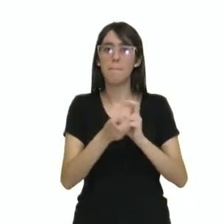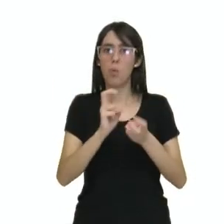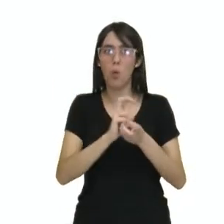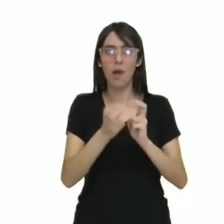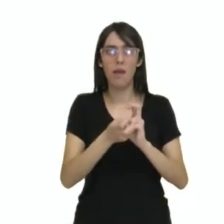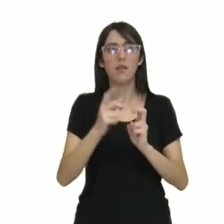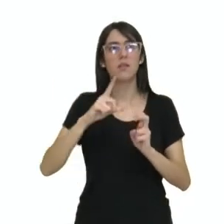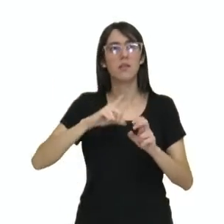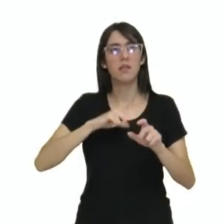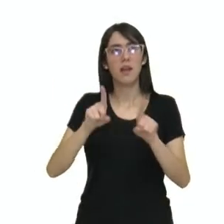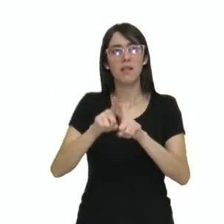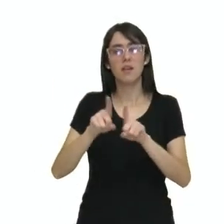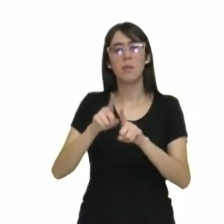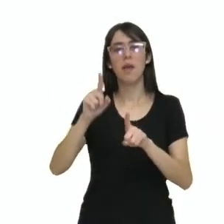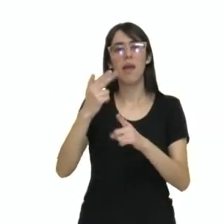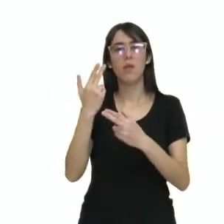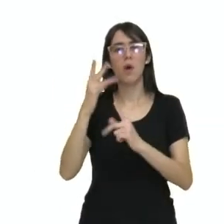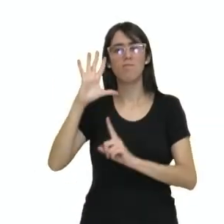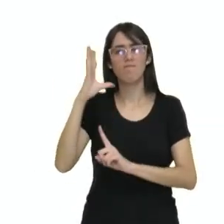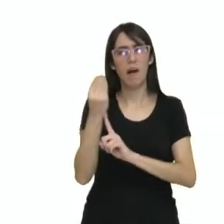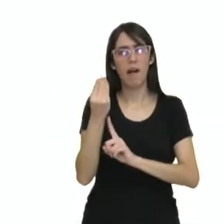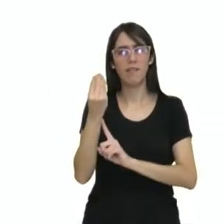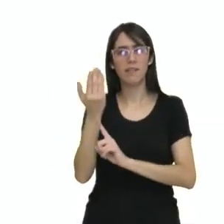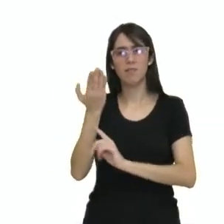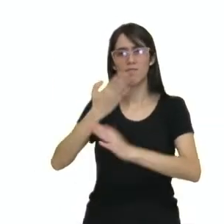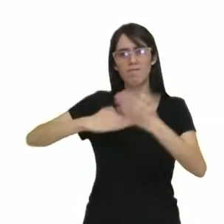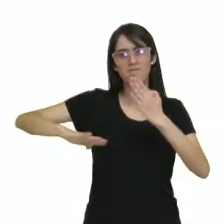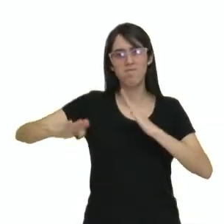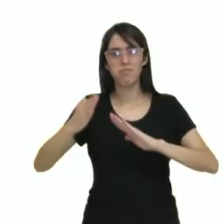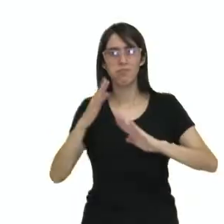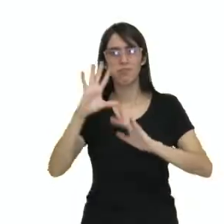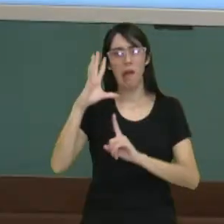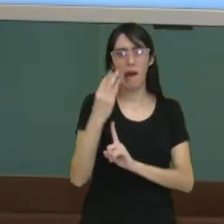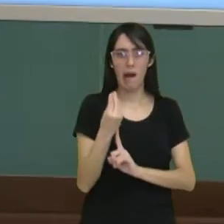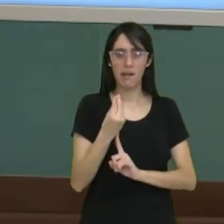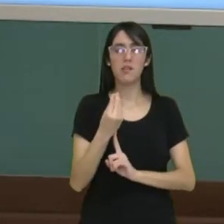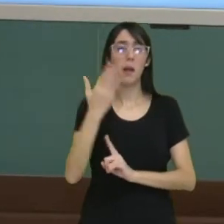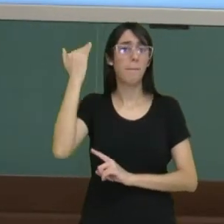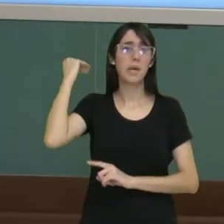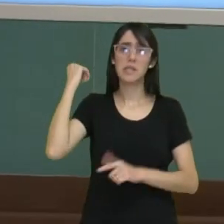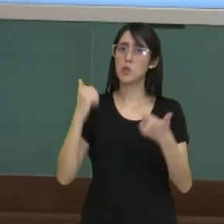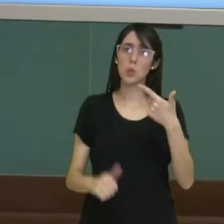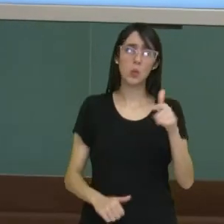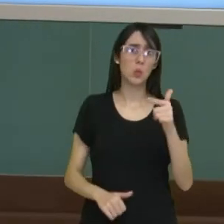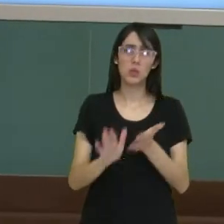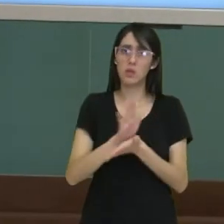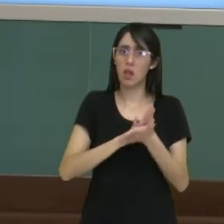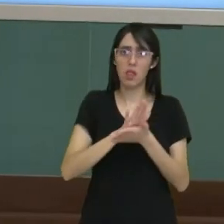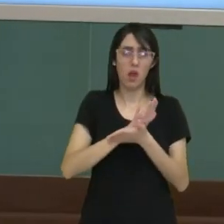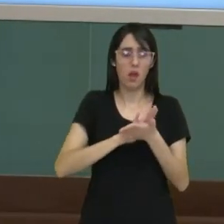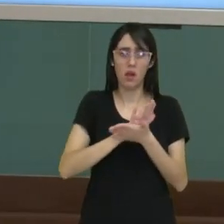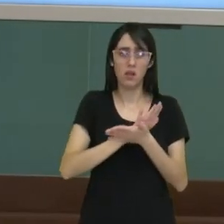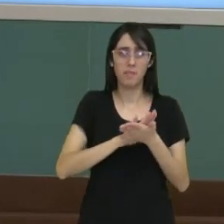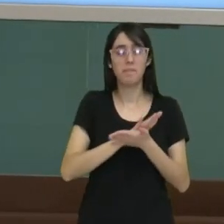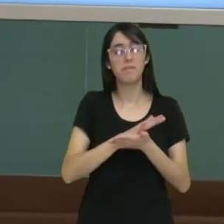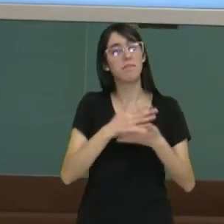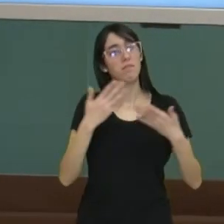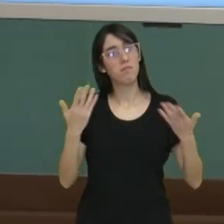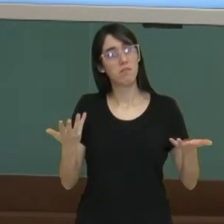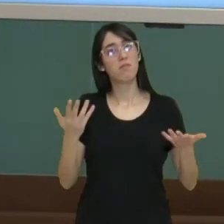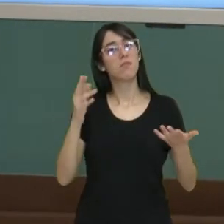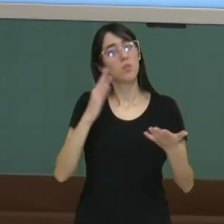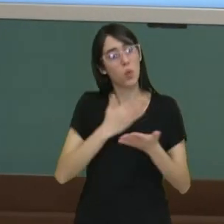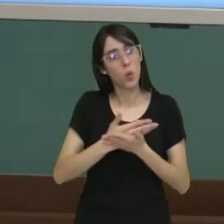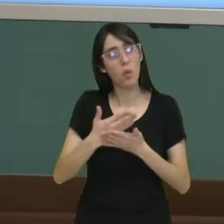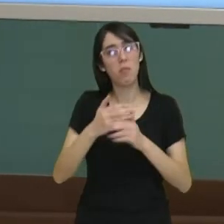arte marcial brasileira, né? O Brasil, que até então não tinha uma arte marcial ou coisa parecida, né? Ele vai aderir à